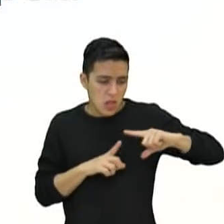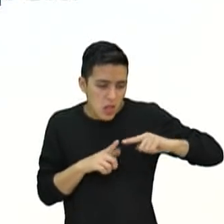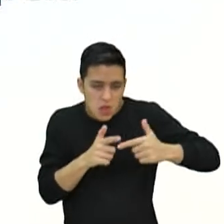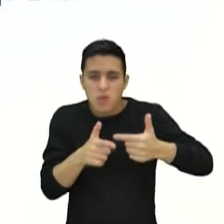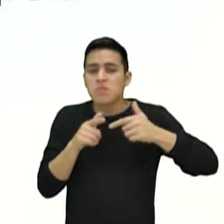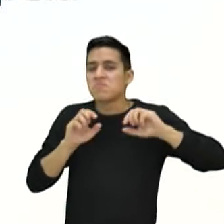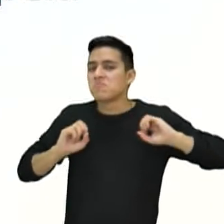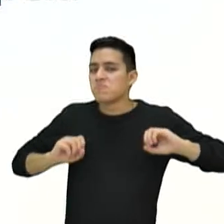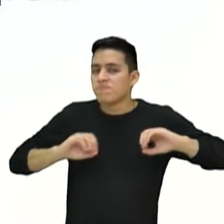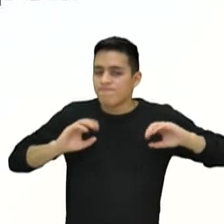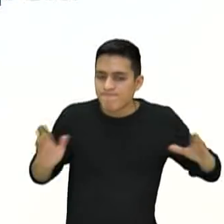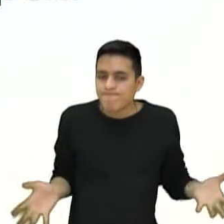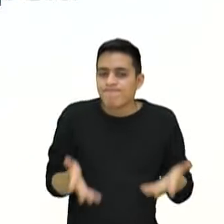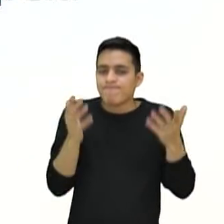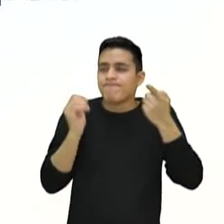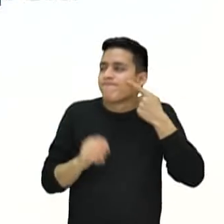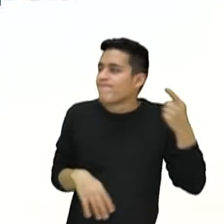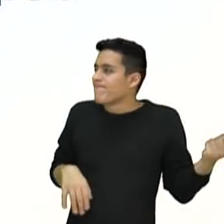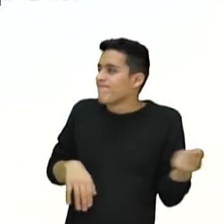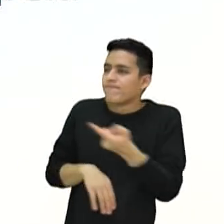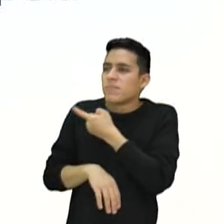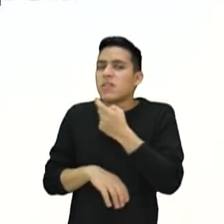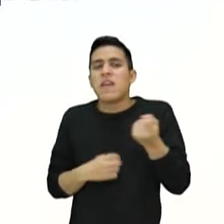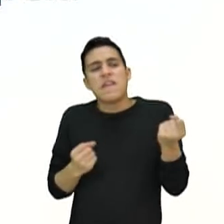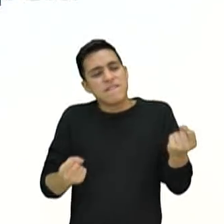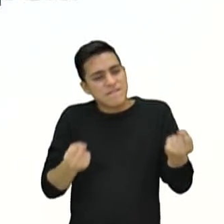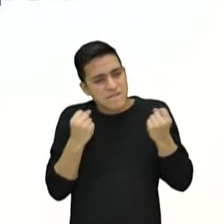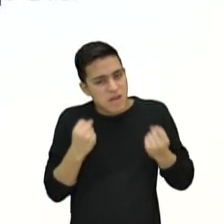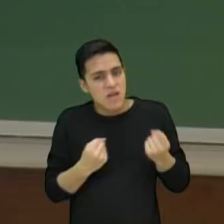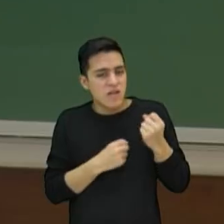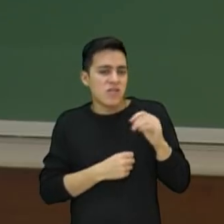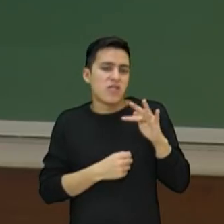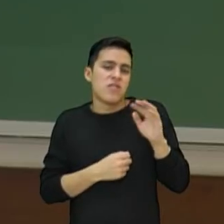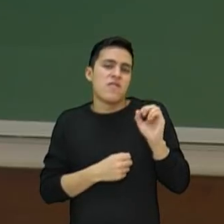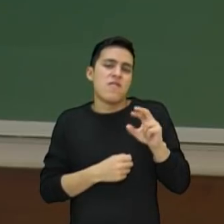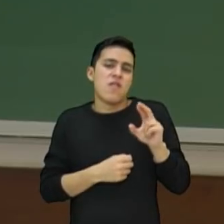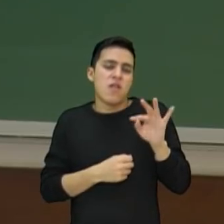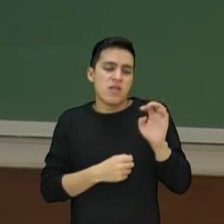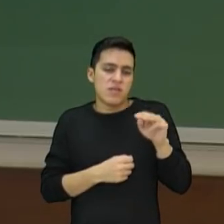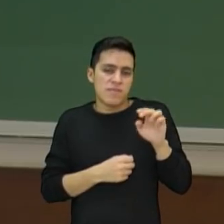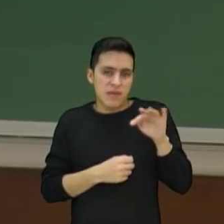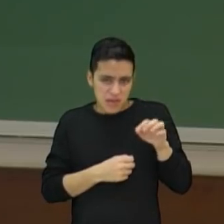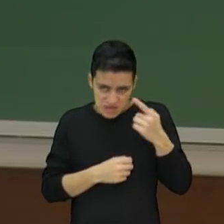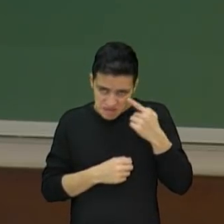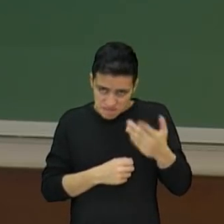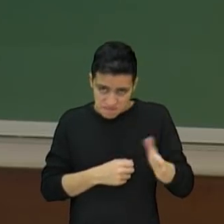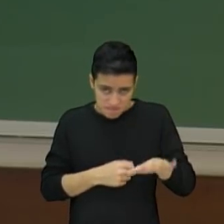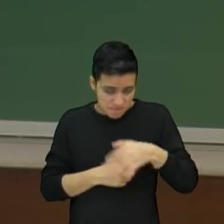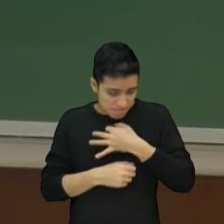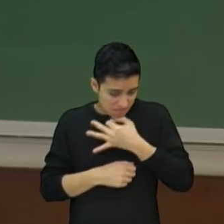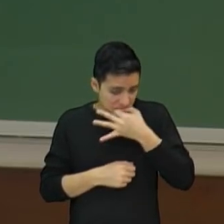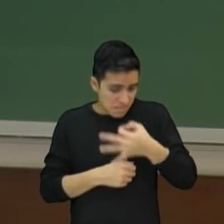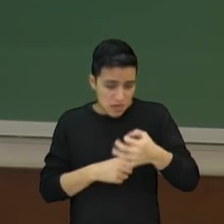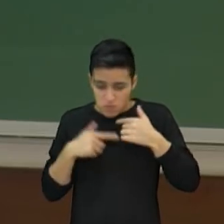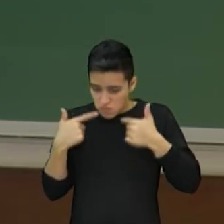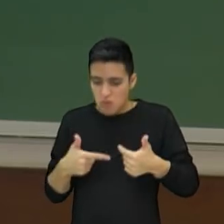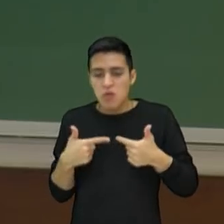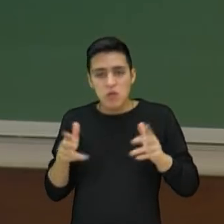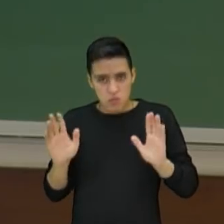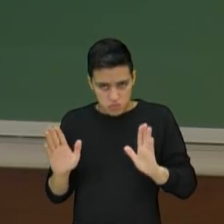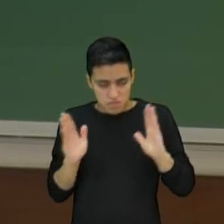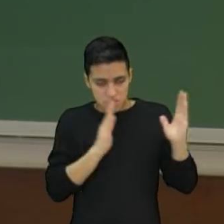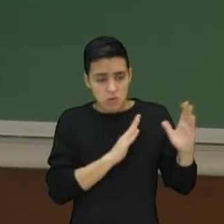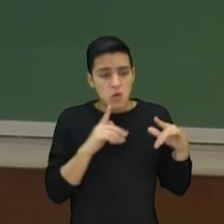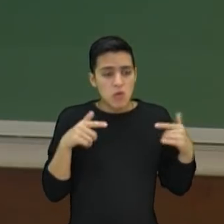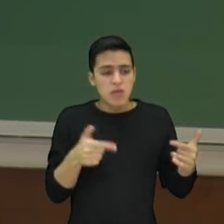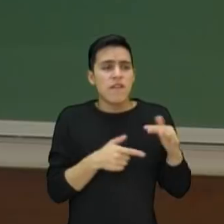pela educação. Olha aqui, ó, pessoal, ó, fortemente. Na minha opinião, lutar é uma coisa, lutar